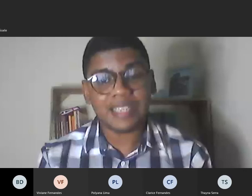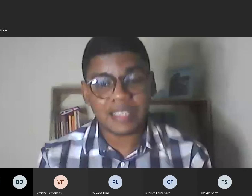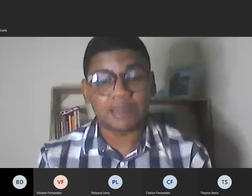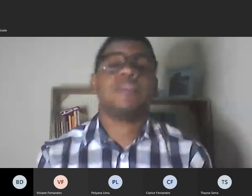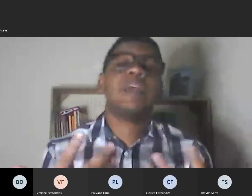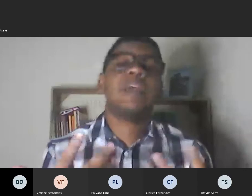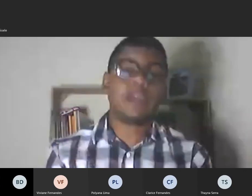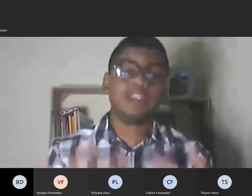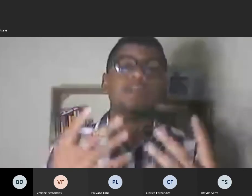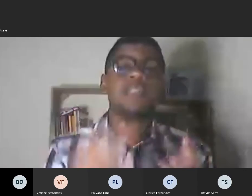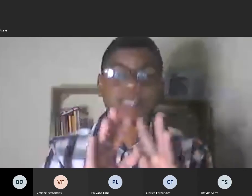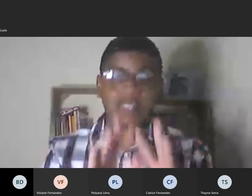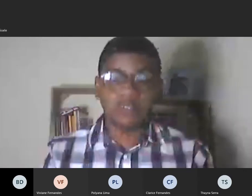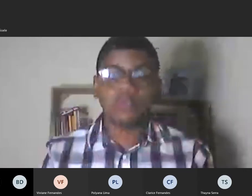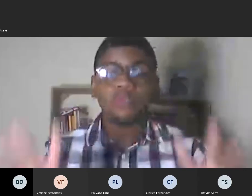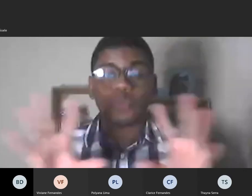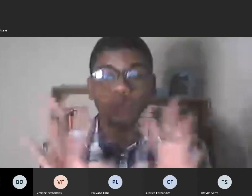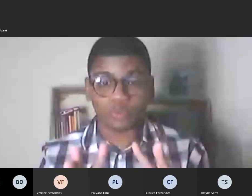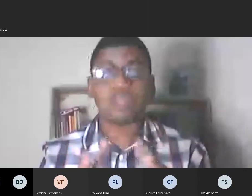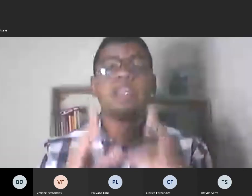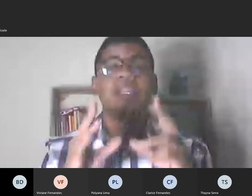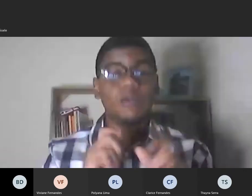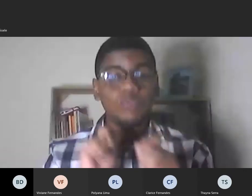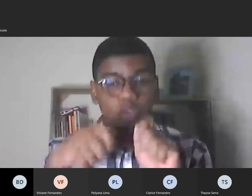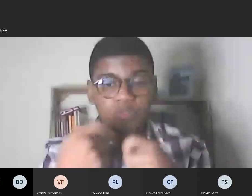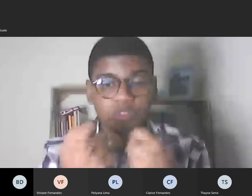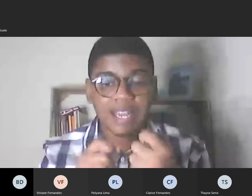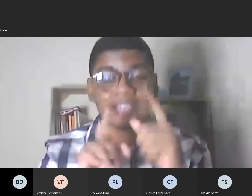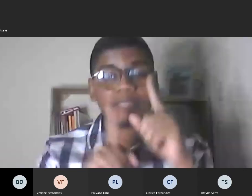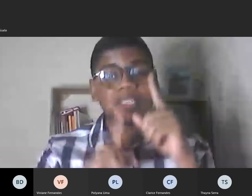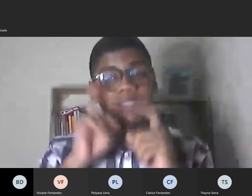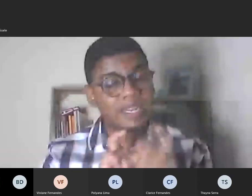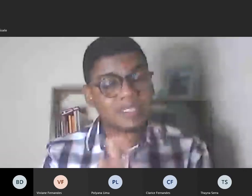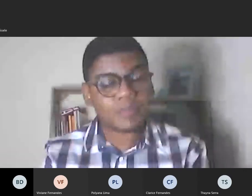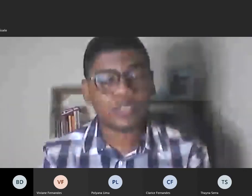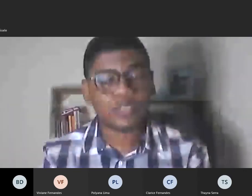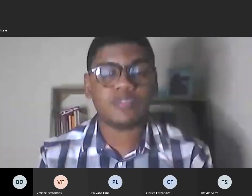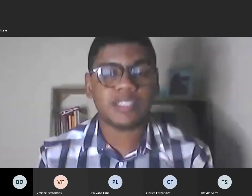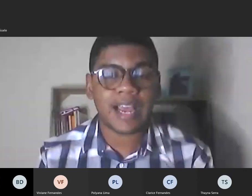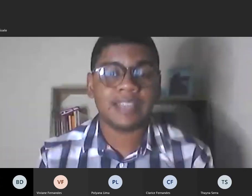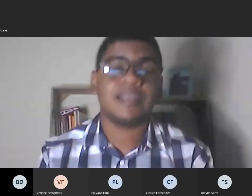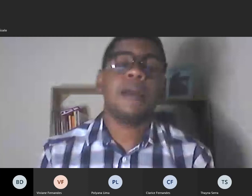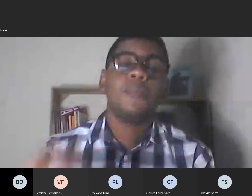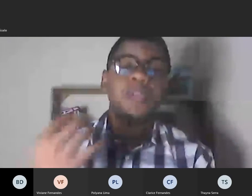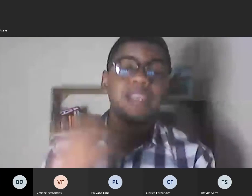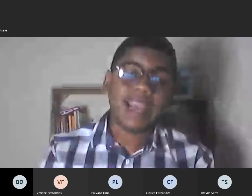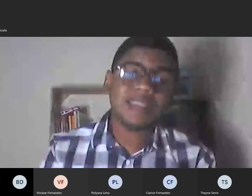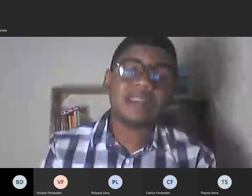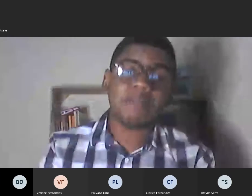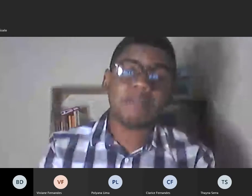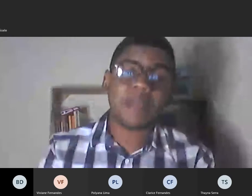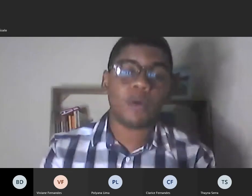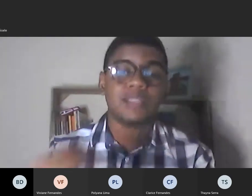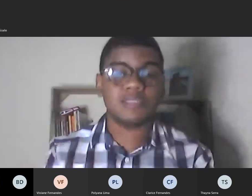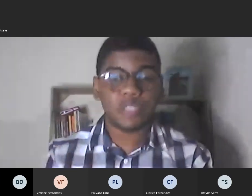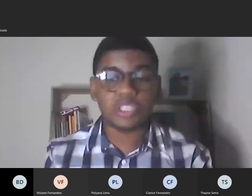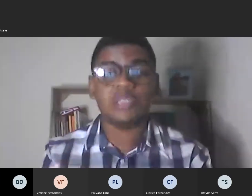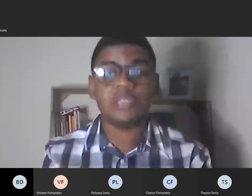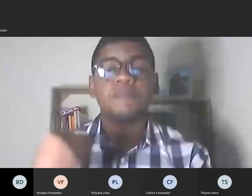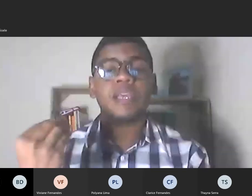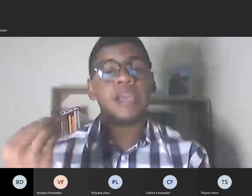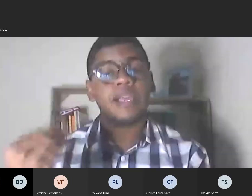aquela sinalização. E aí eu quero que vocês prestem atenção em um todo. Não só nos sinais, mas também nas expressões faciais. Porque elas também